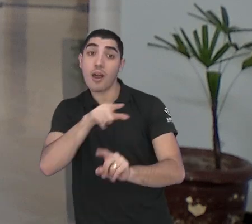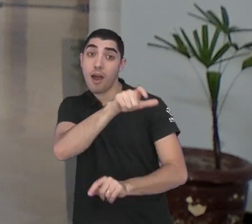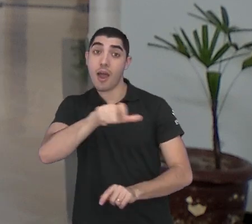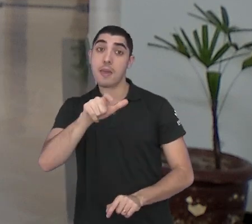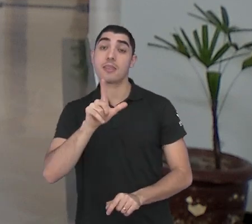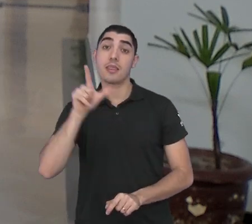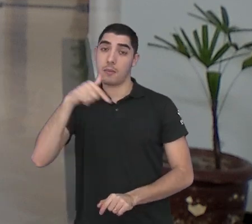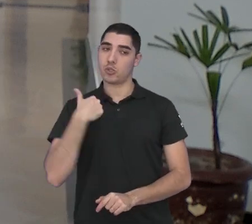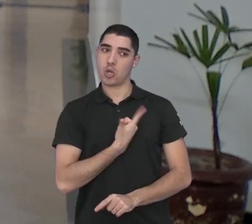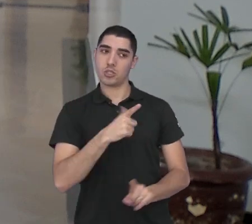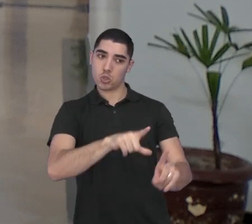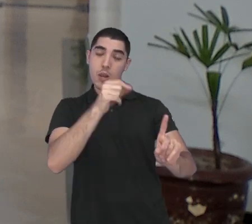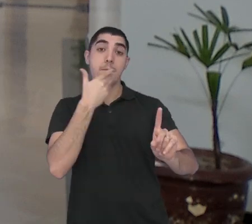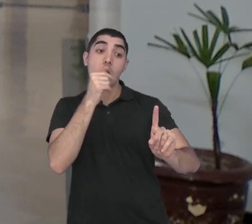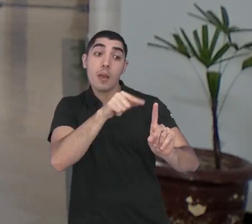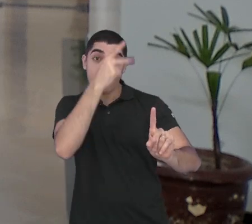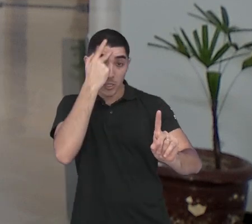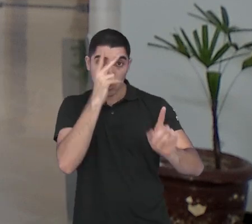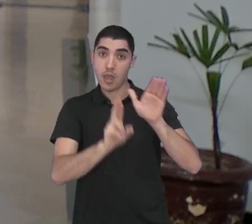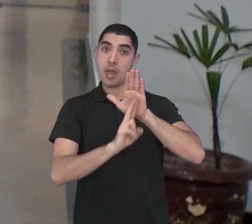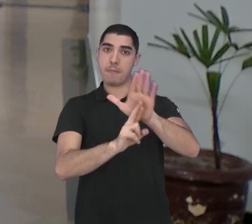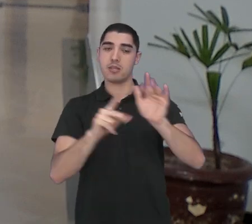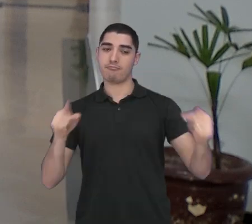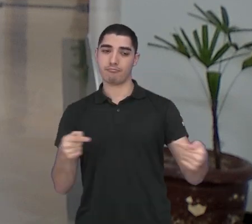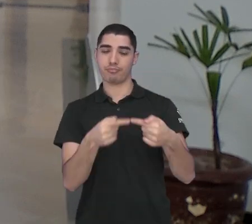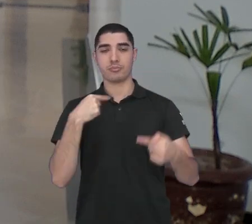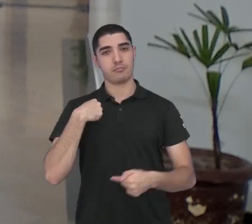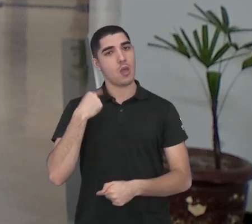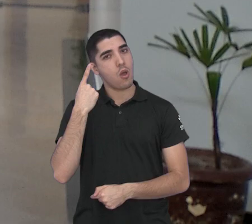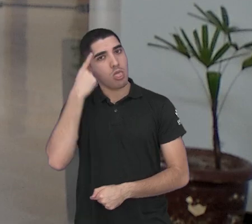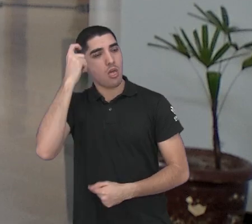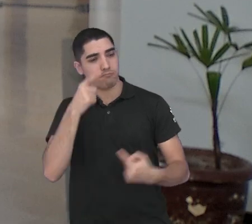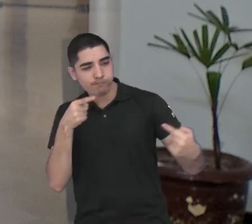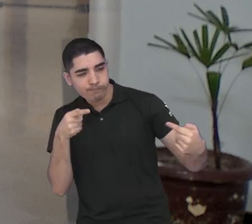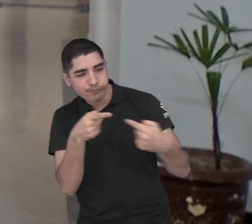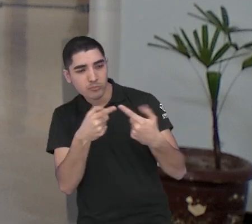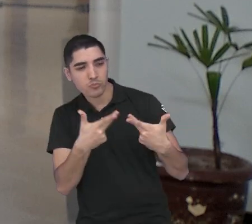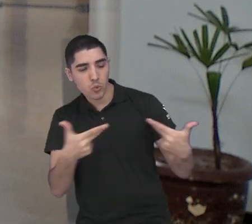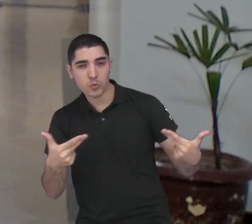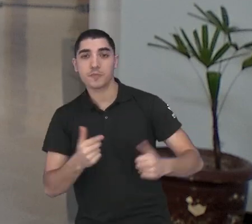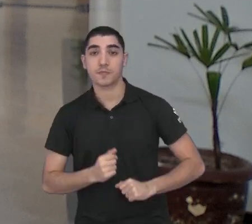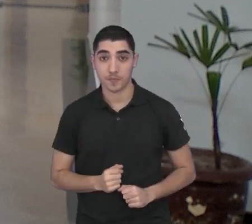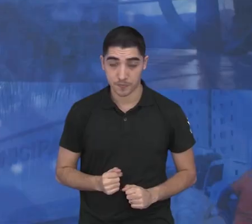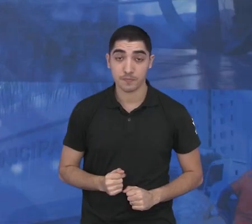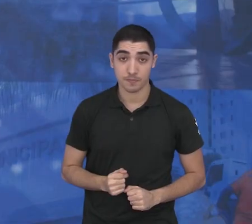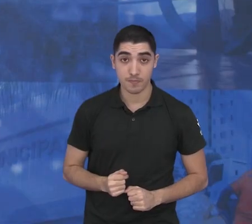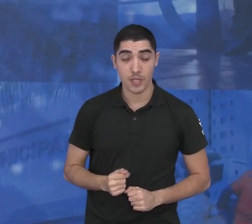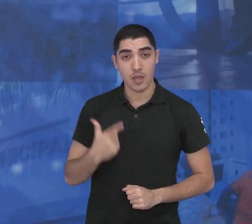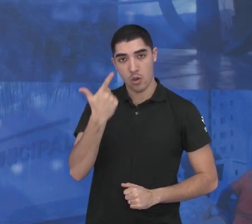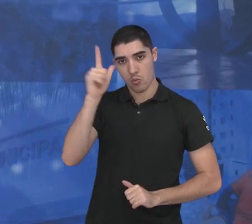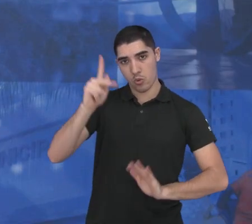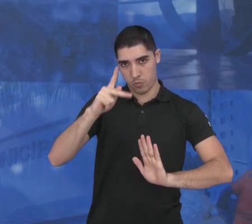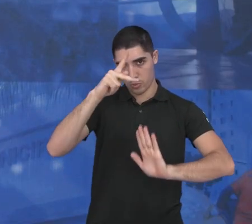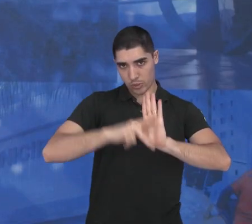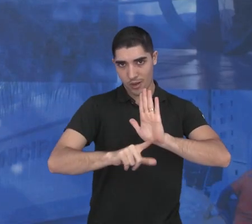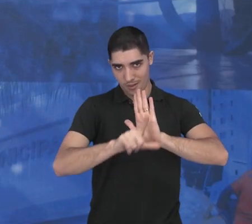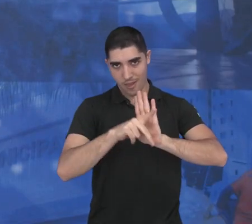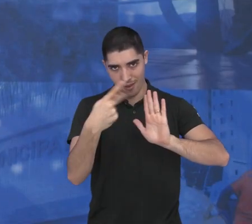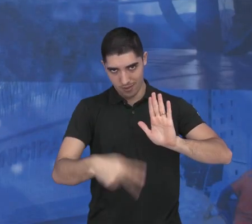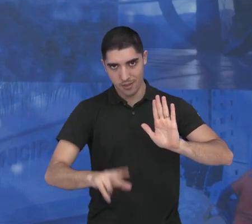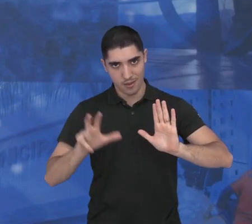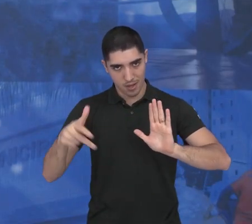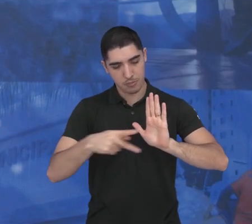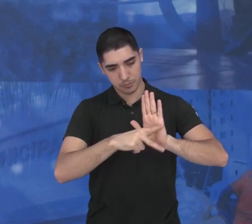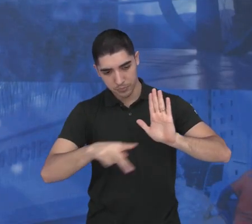possível com pessoas que representem, primeiro, as nossas ideias e, segundo, a forma ética que a gente quer que seja conduzida a política. E um projeto de lei que tramita